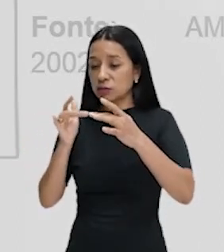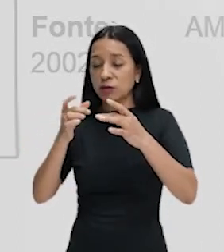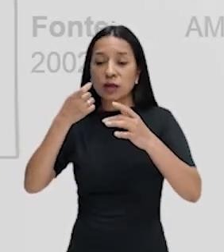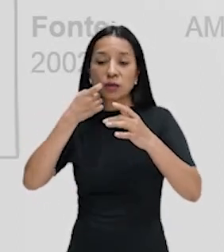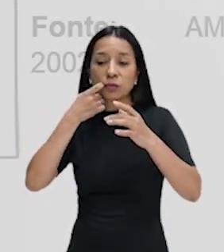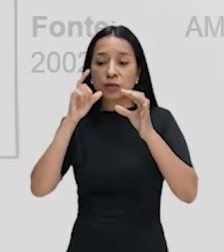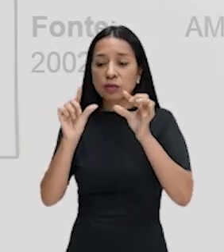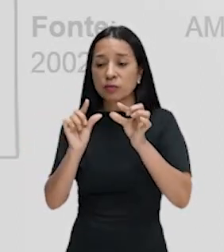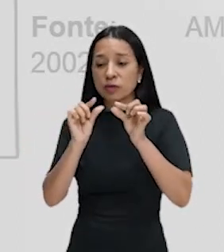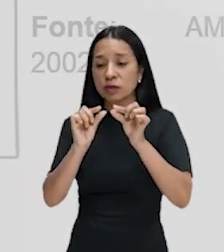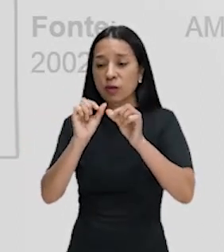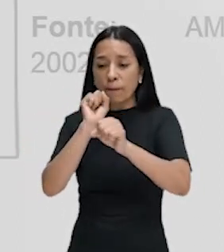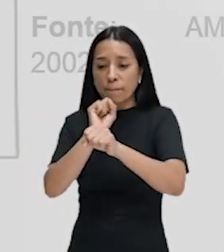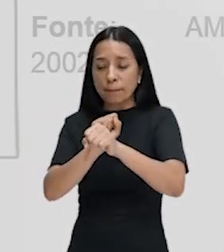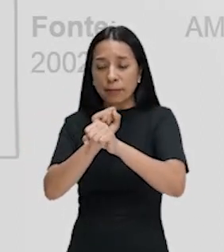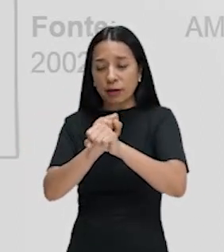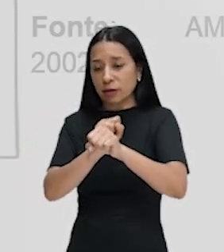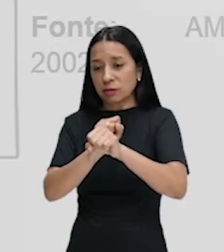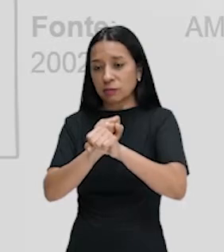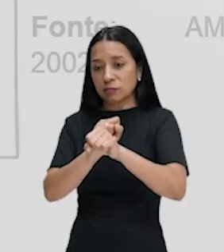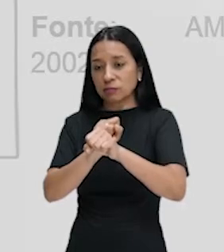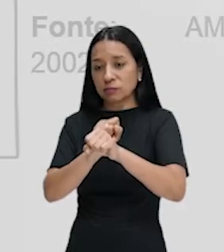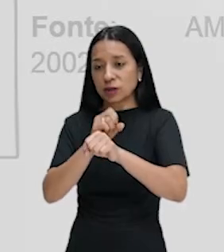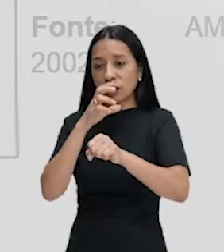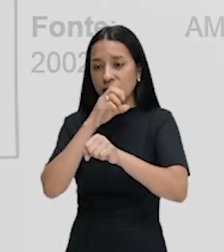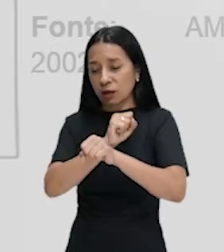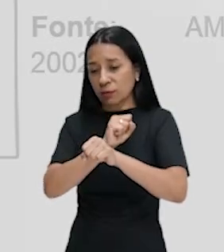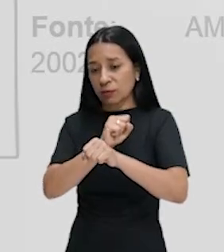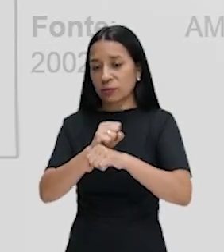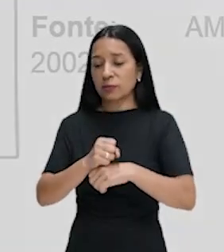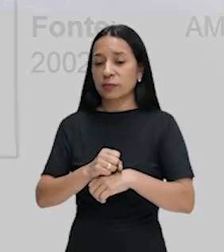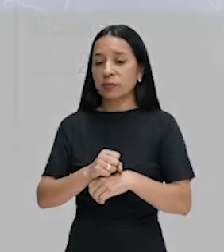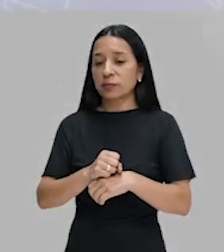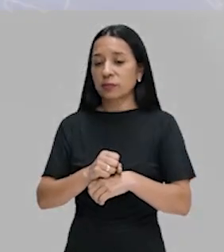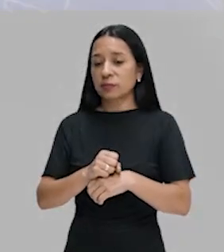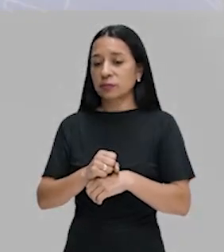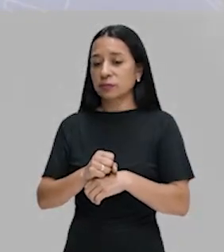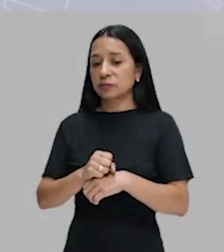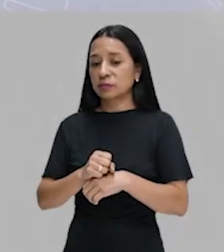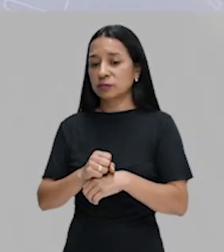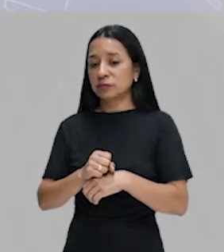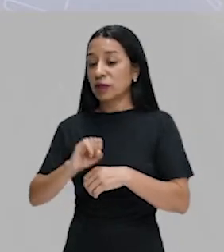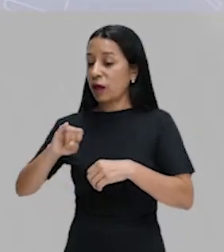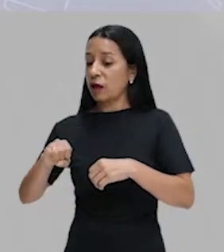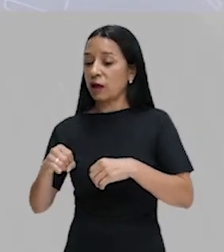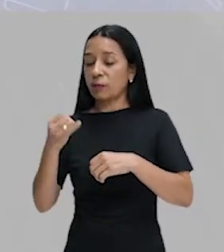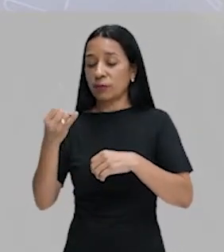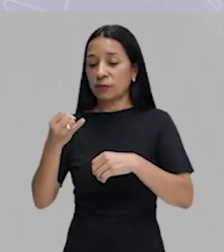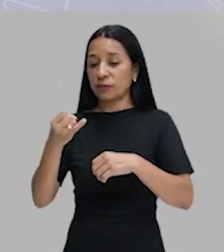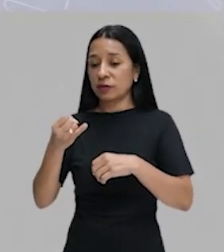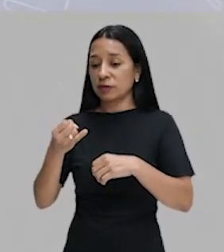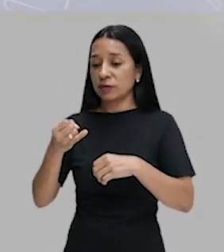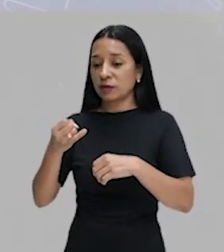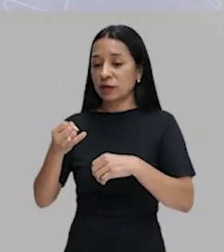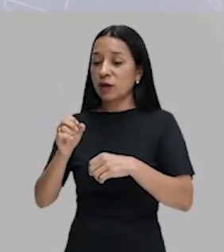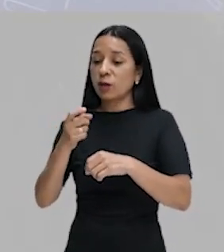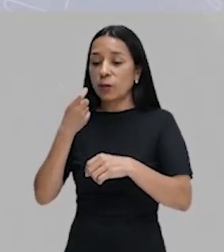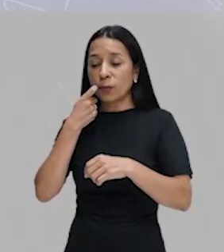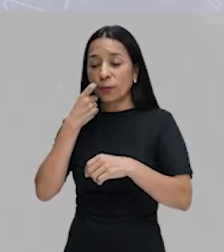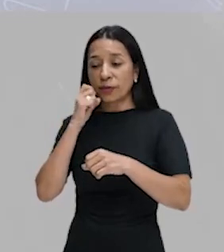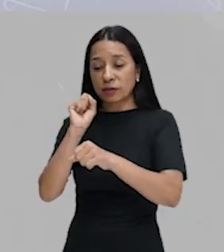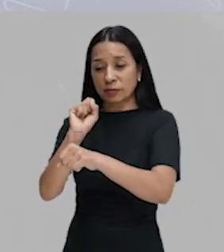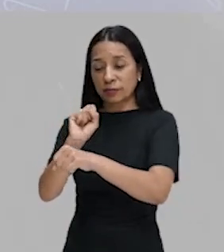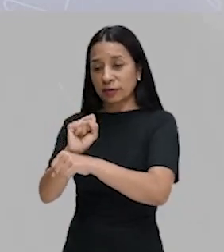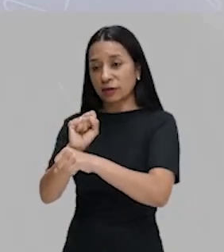o animal imediatamente. E aí é quando o quinidário se aproveita dessa situação, que o animal está